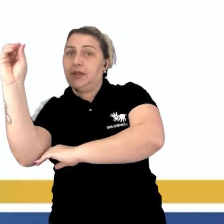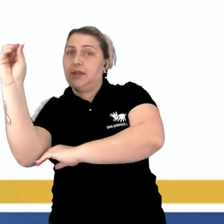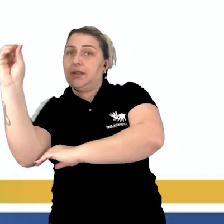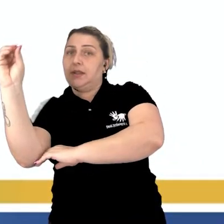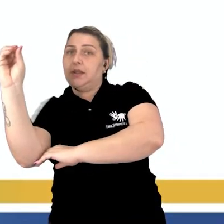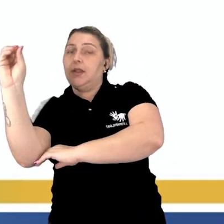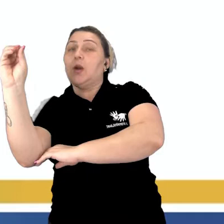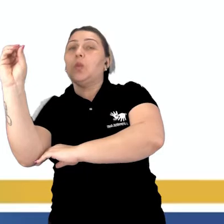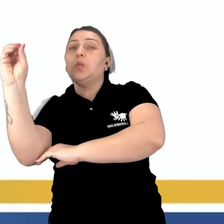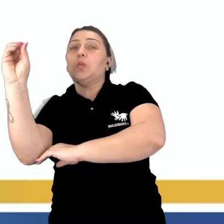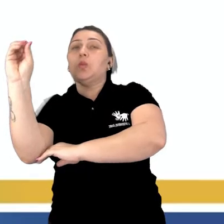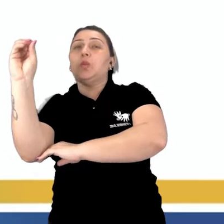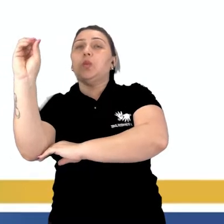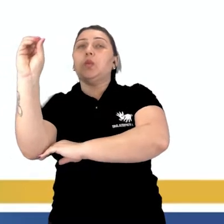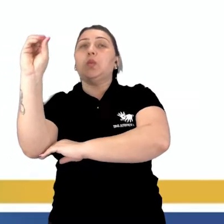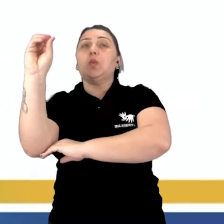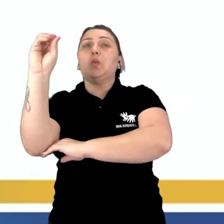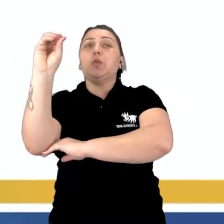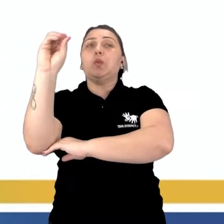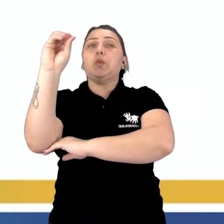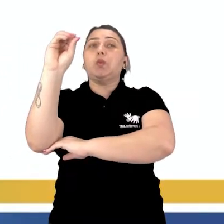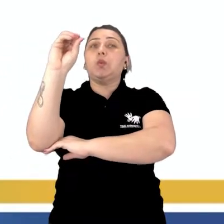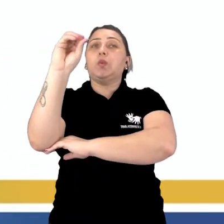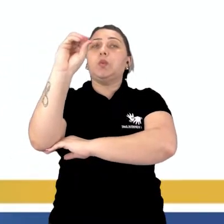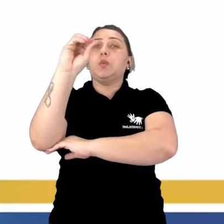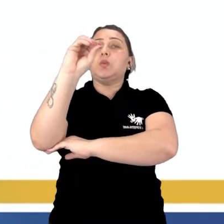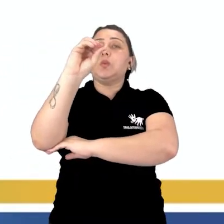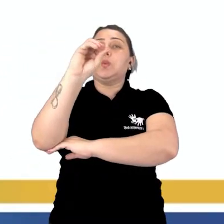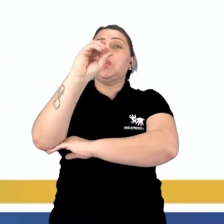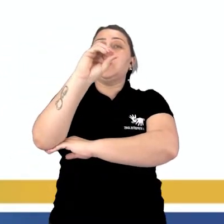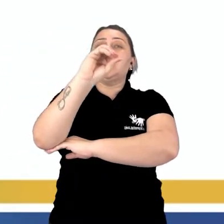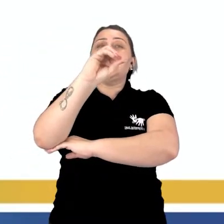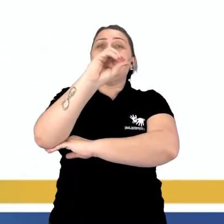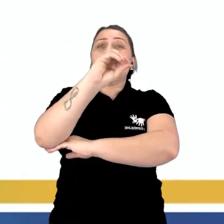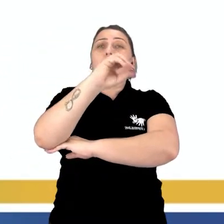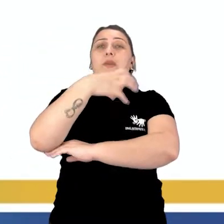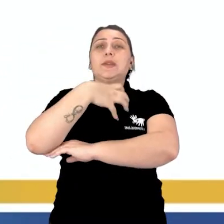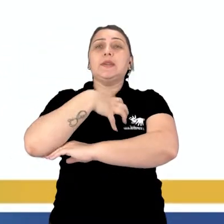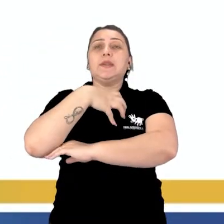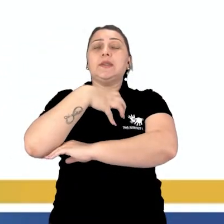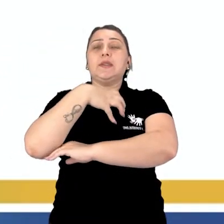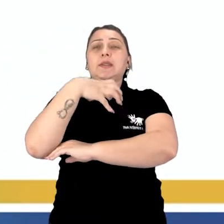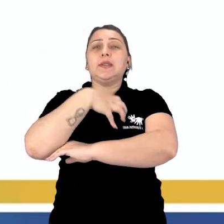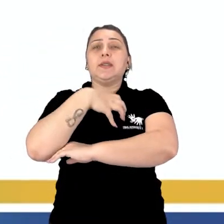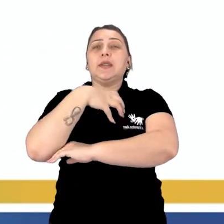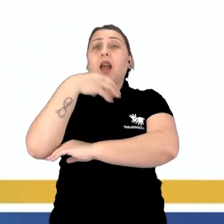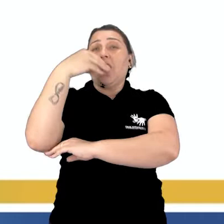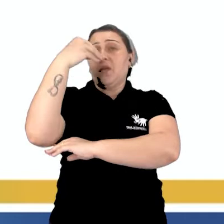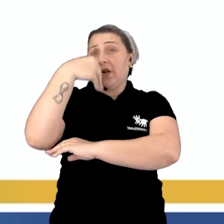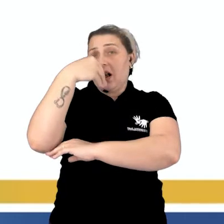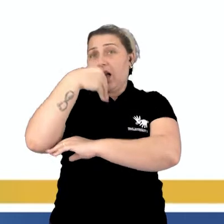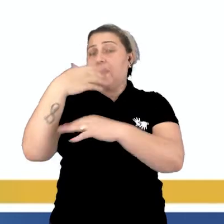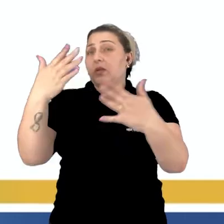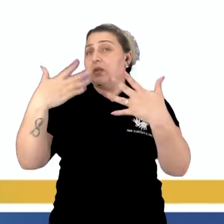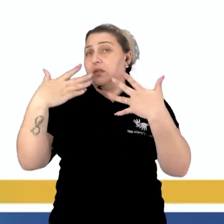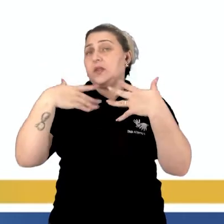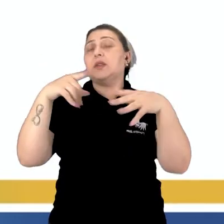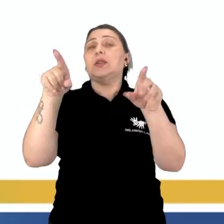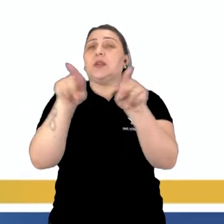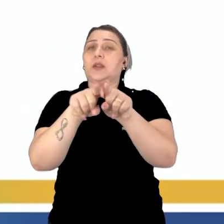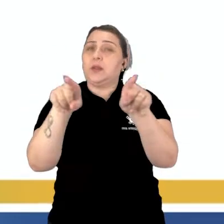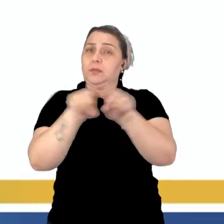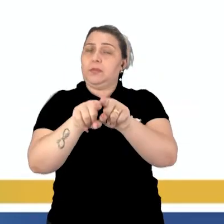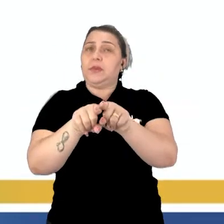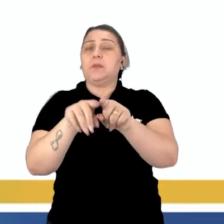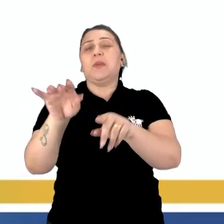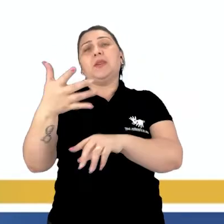e aí vai ter uma hora que a gente vai sentir que a radiação ela está mais intensa, que esse calor também pode ser mais sentido,